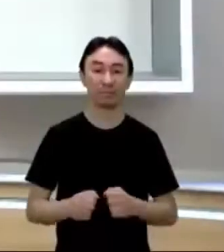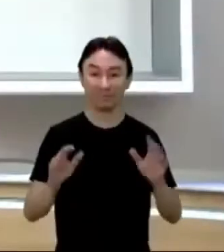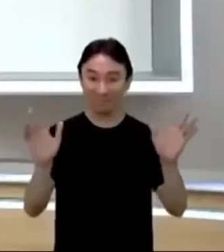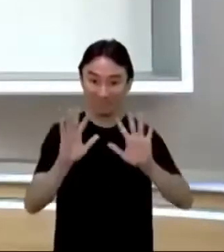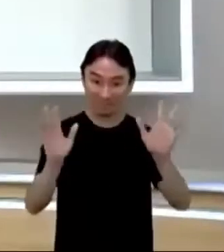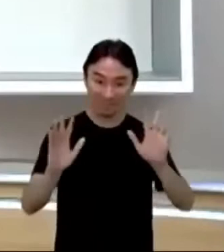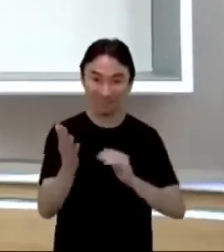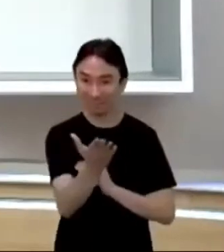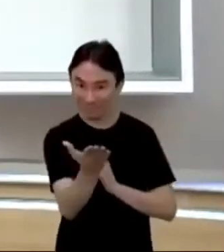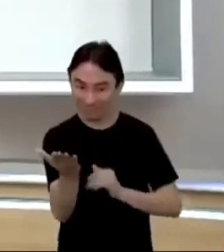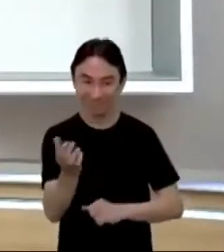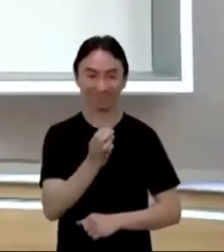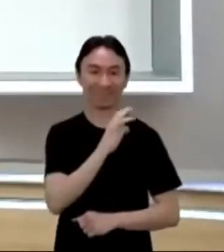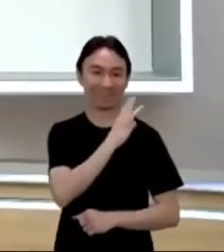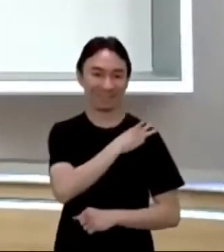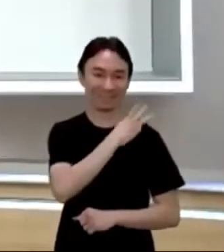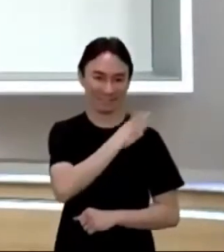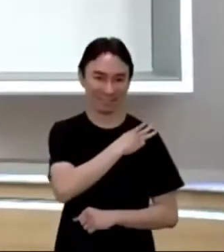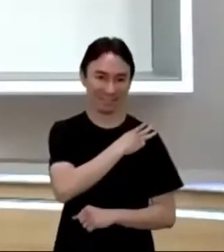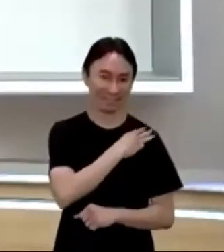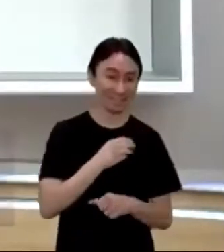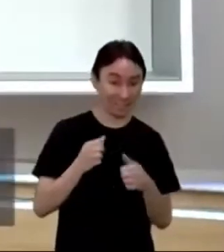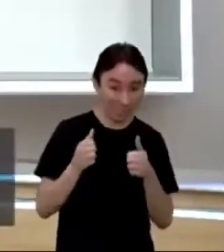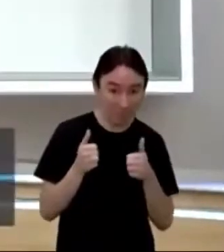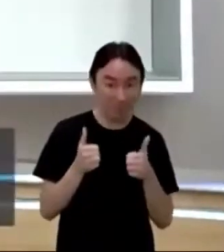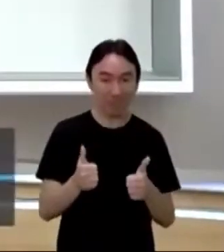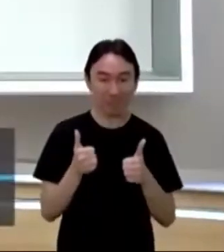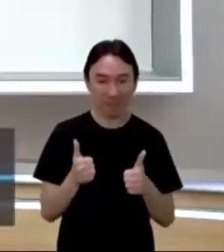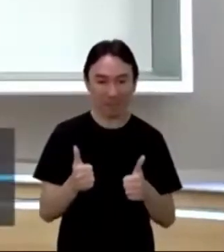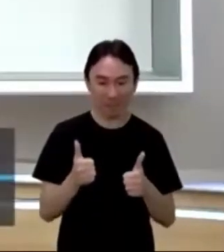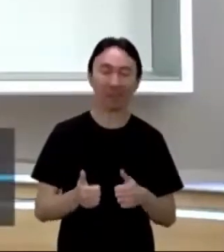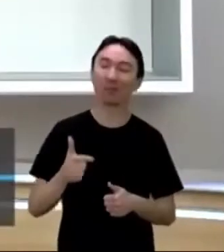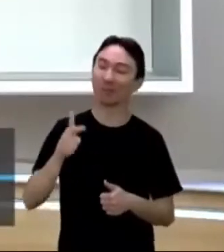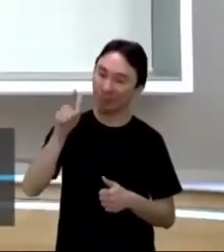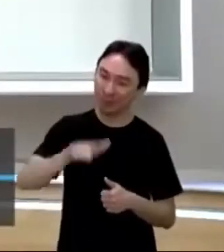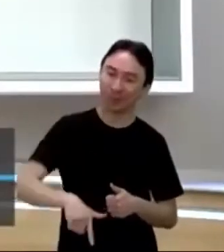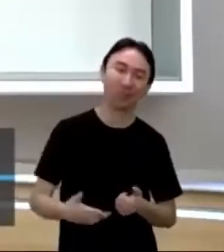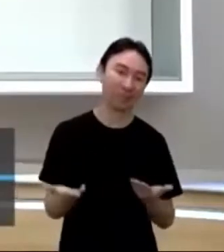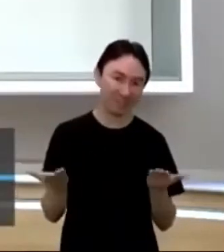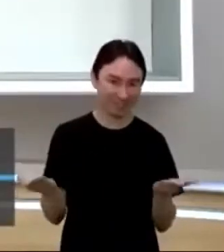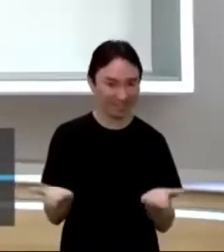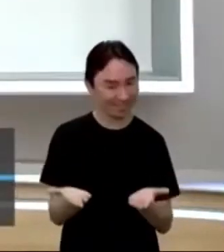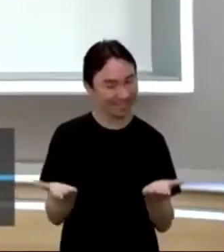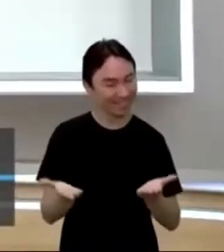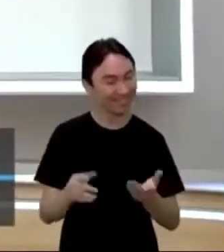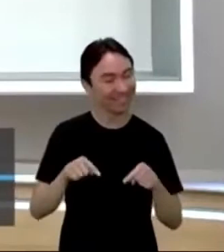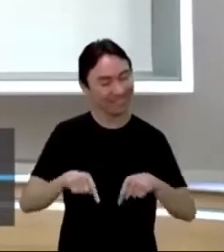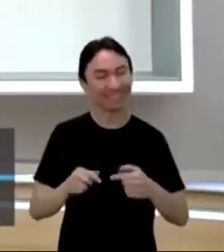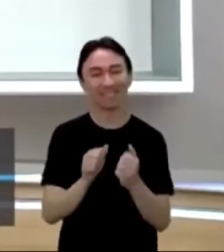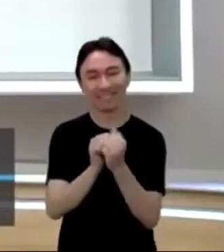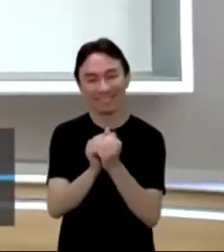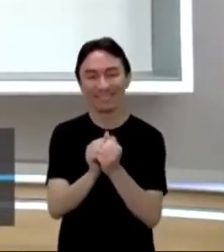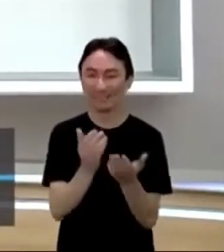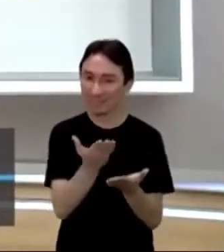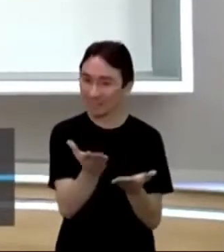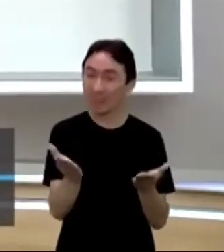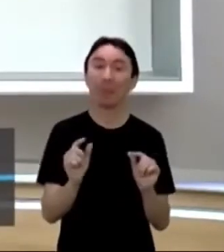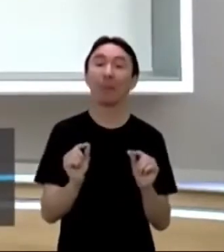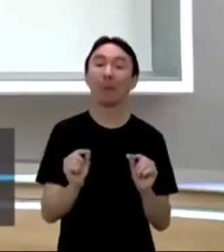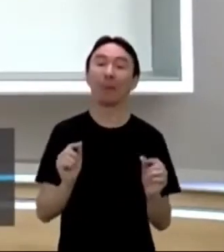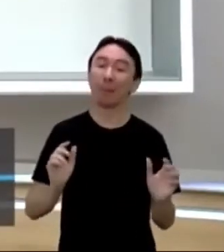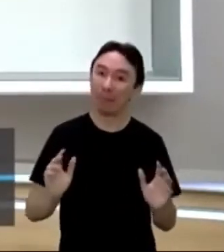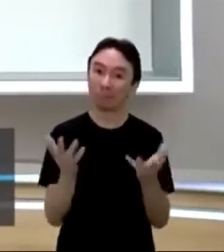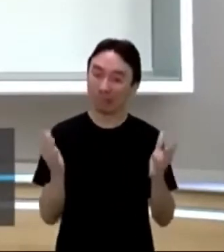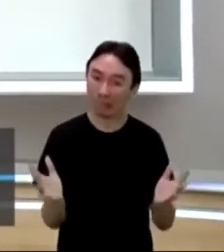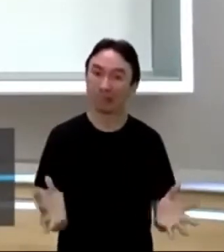E aí, galera da terceira série do ensino médio, estou aqui de novo para incentivar vocês e falar